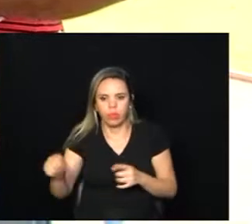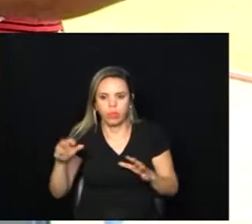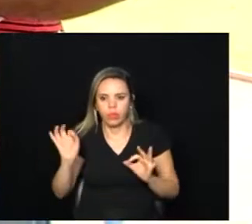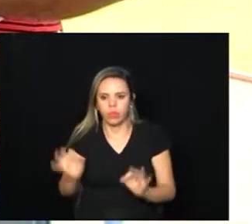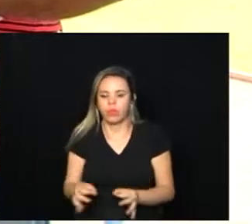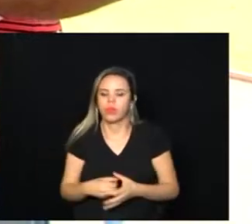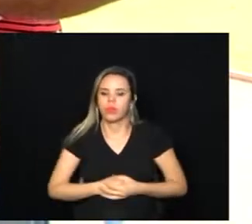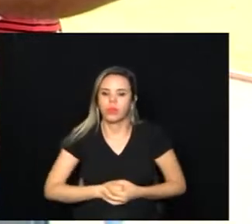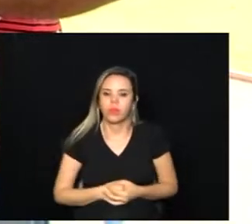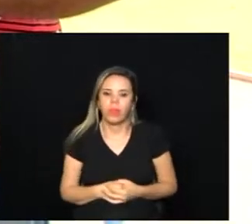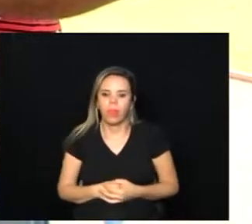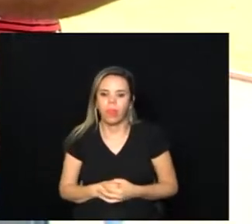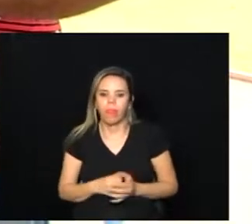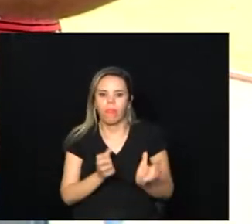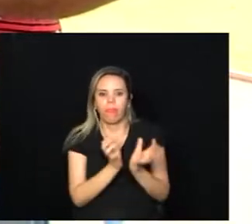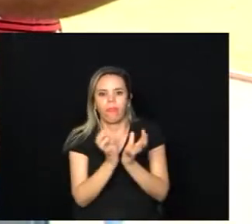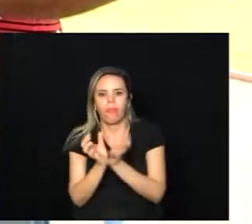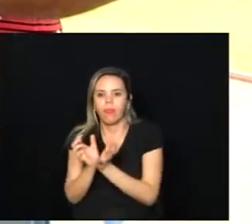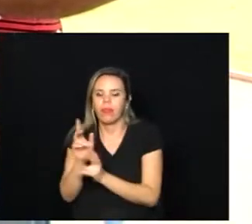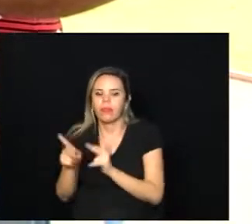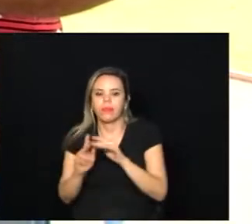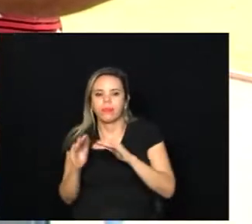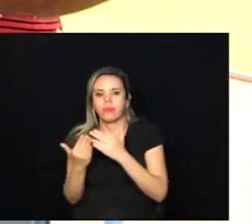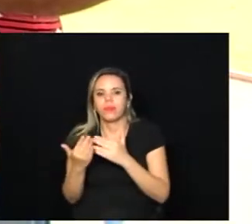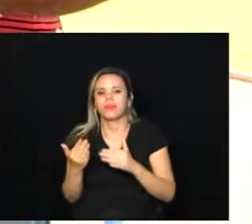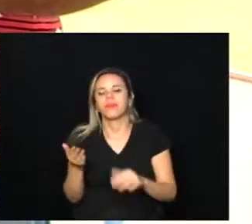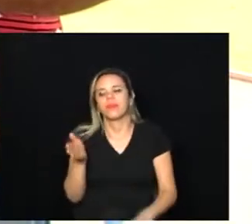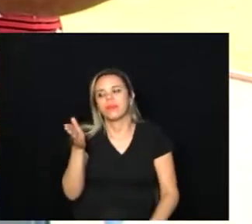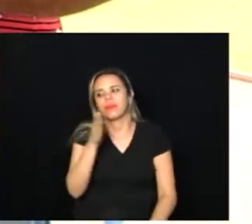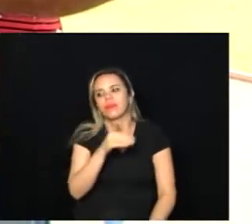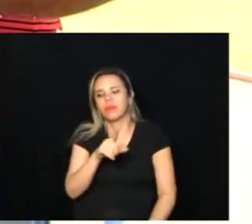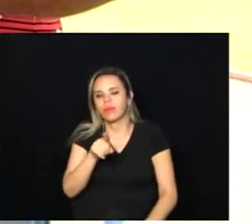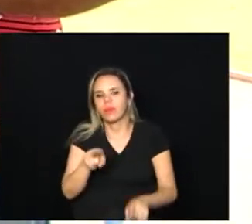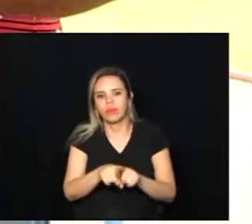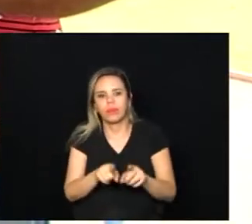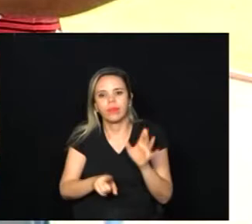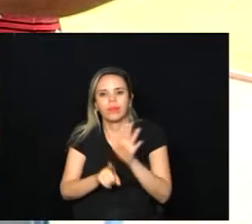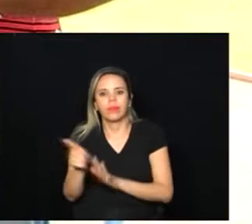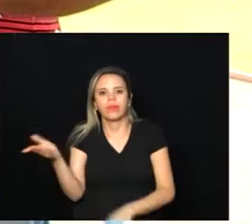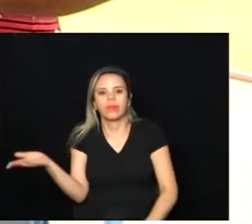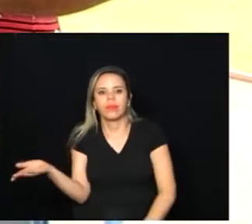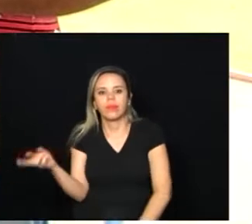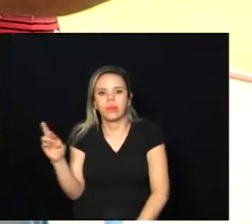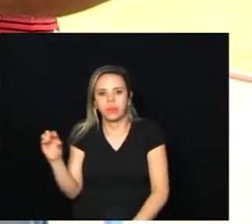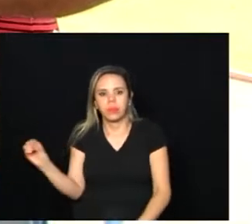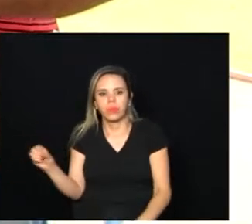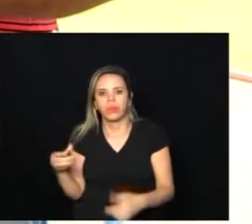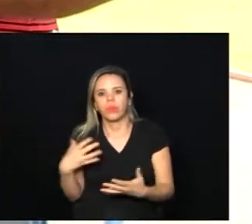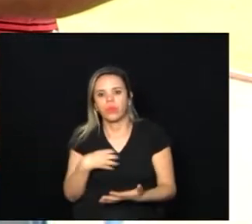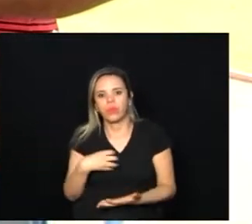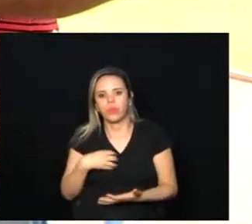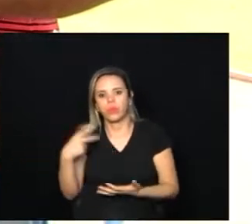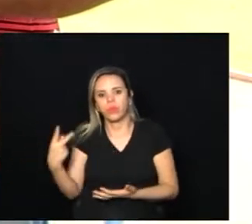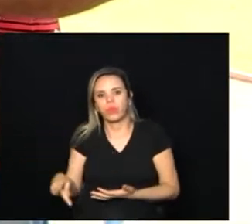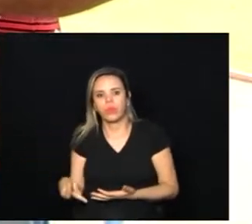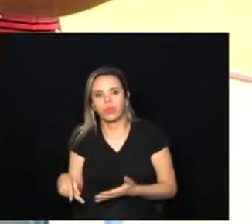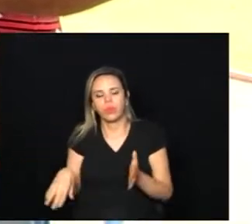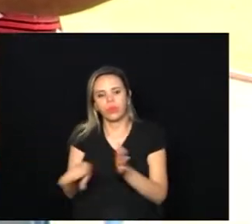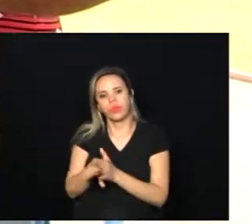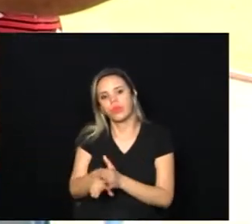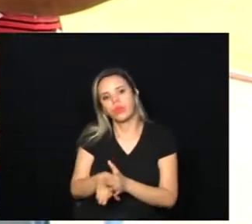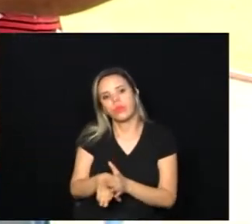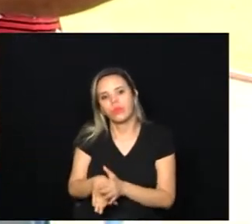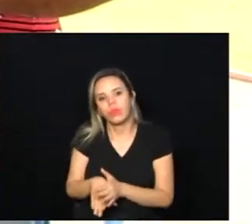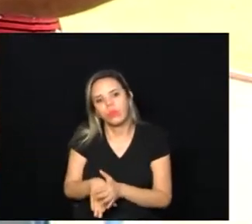dê certo. As comunidades também. Então, ele pergunta para você, Ricardo, qual o seu sentimento chegando